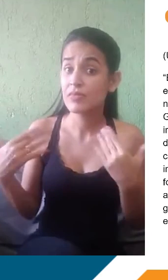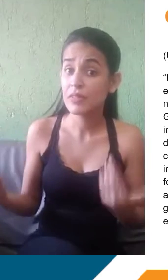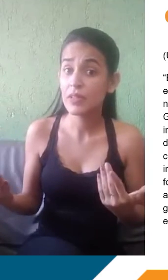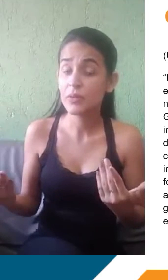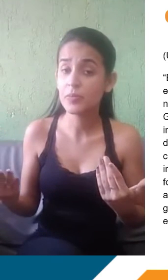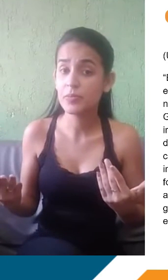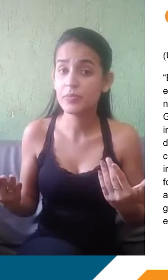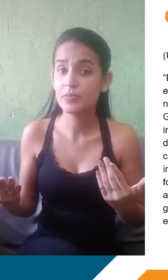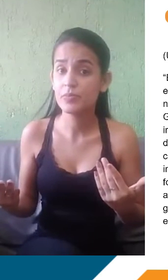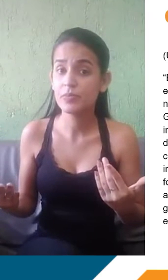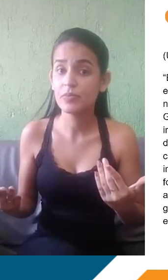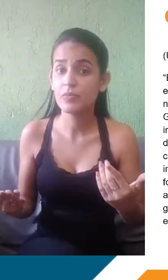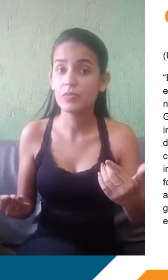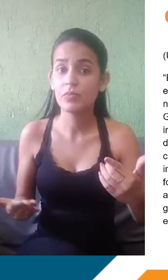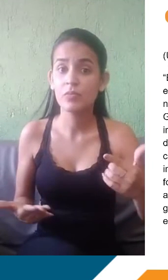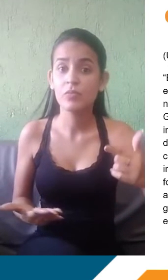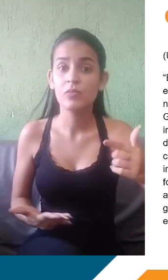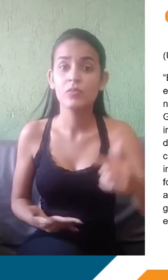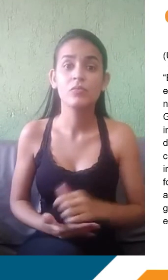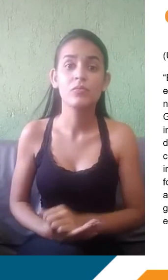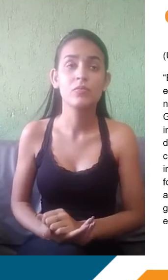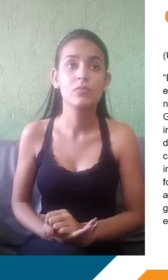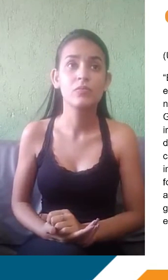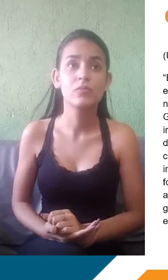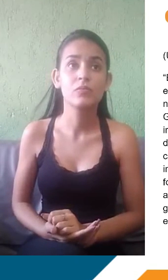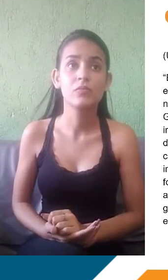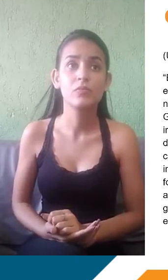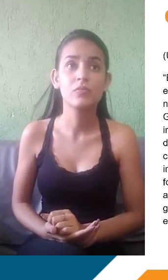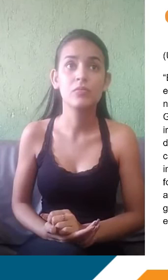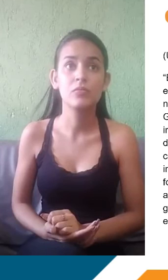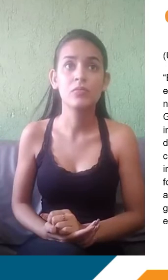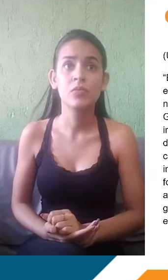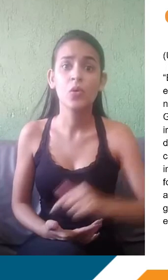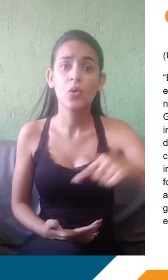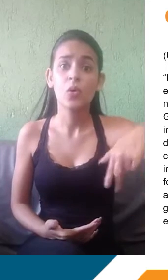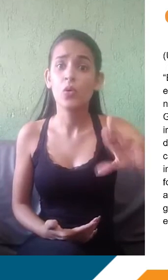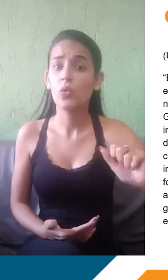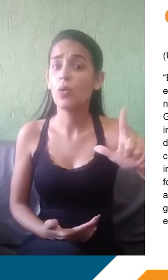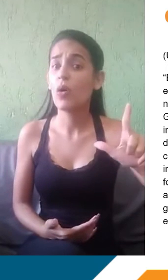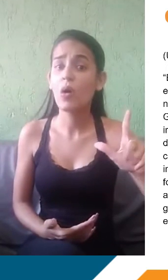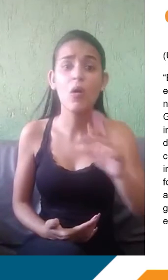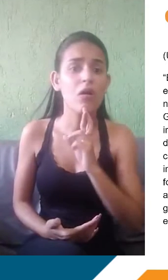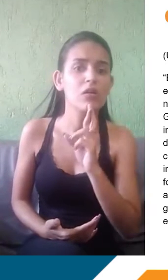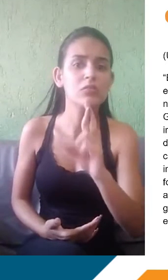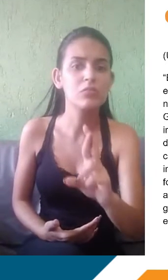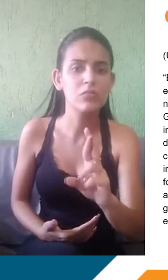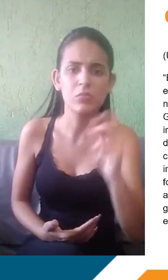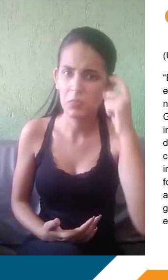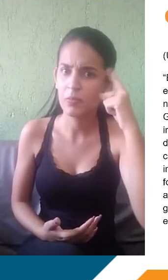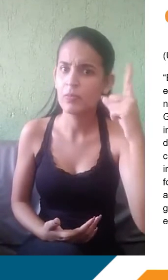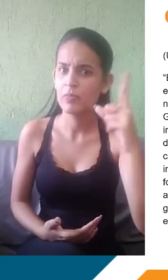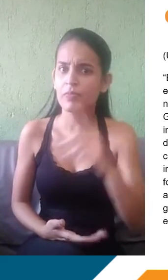acima, oferecendo então as opções. Letra A, indutivo. Letra B, dedutivo. Letra